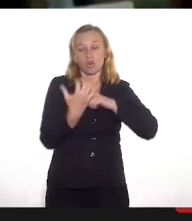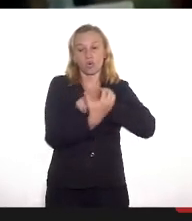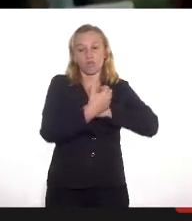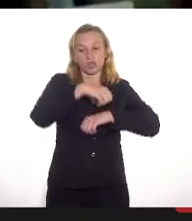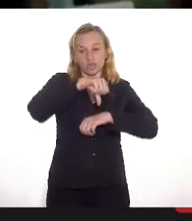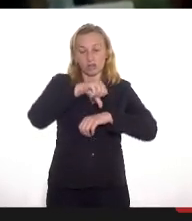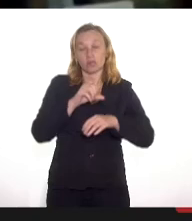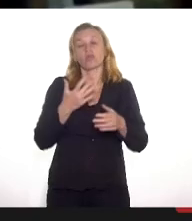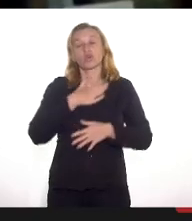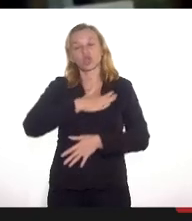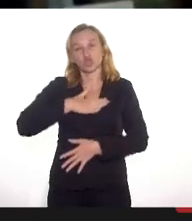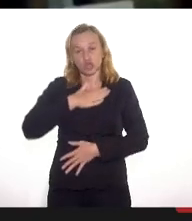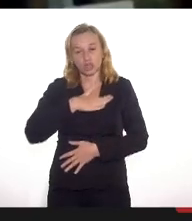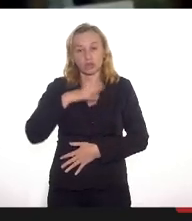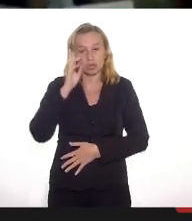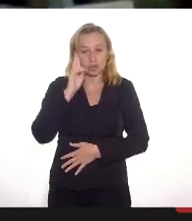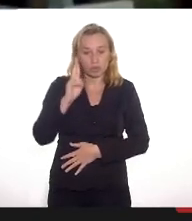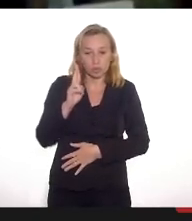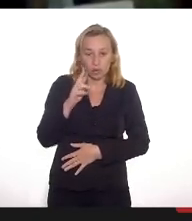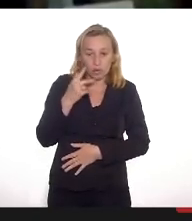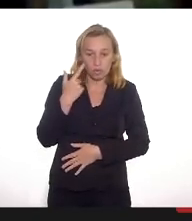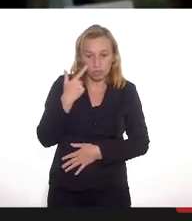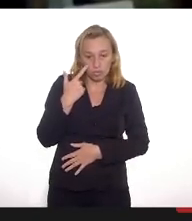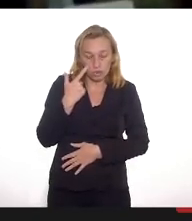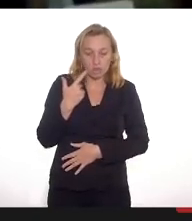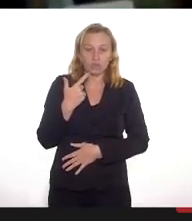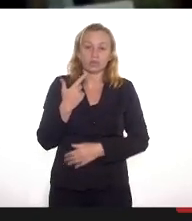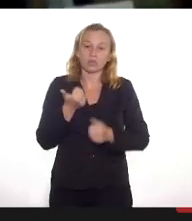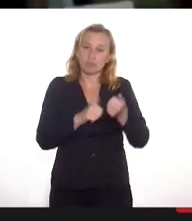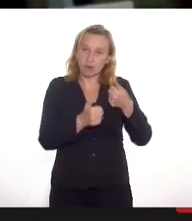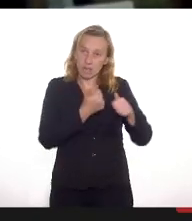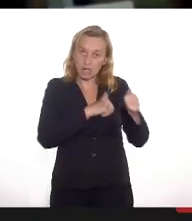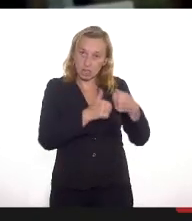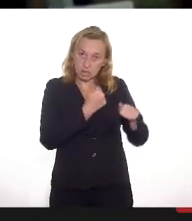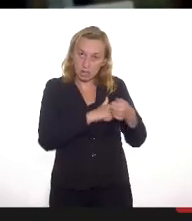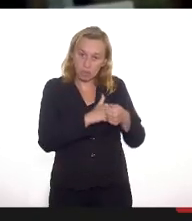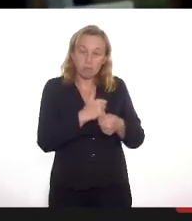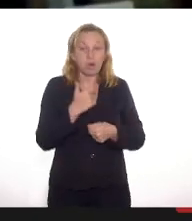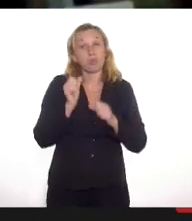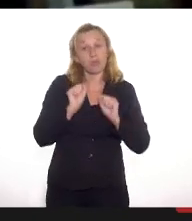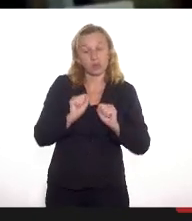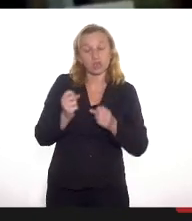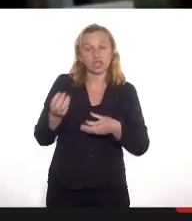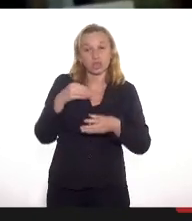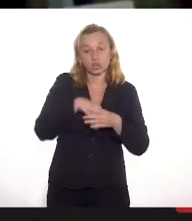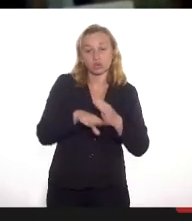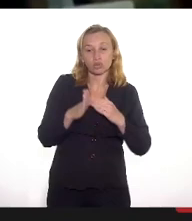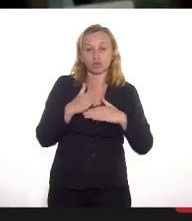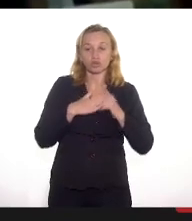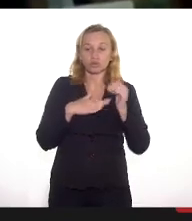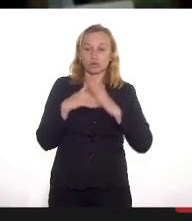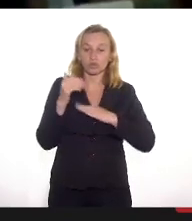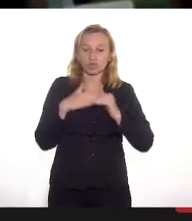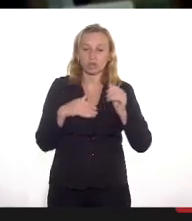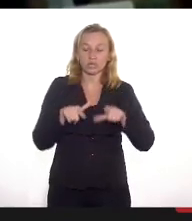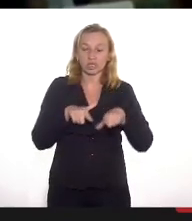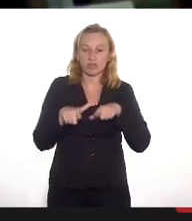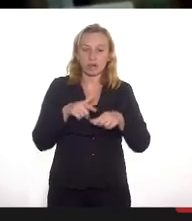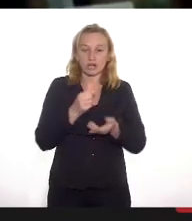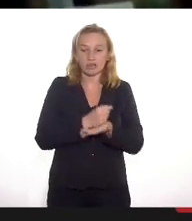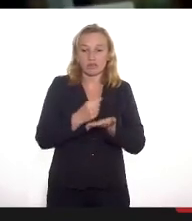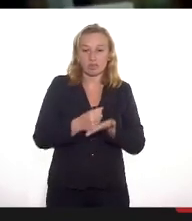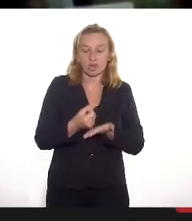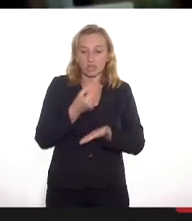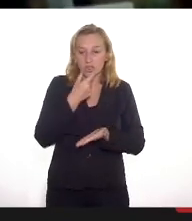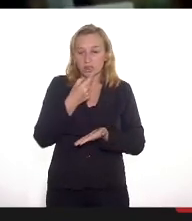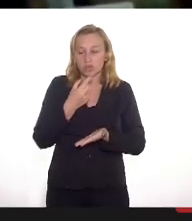eu gostaria que o senhor fizesse essa avaliação não é para poder incluir os profissionais que trabalham nas farmácias